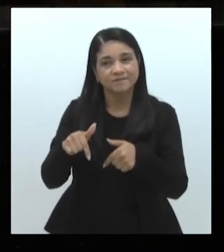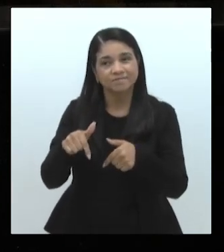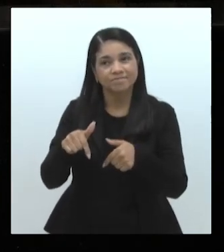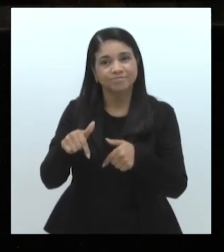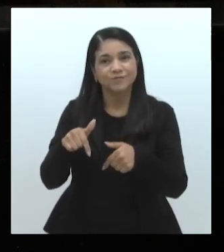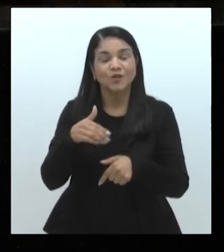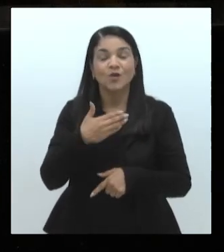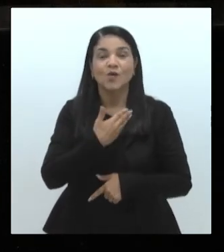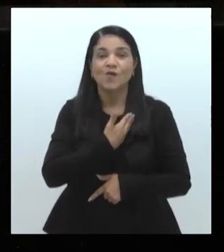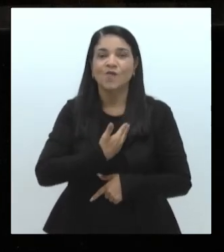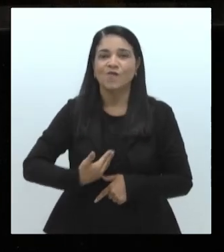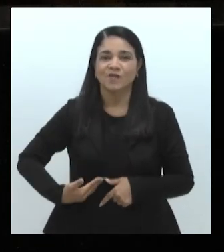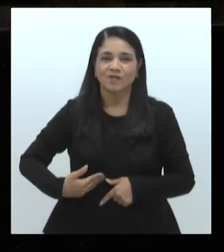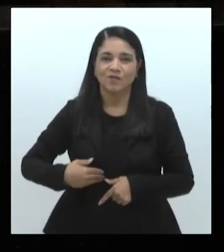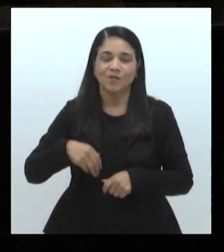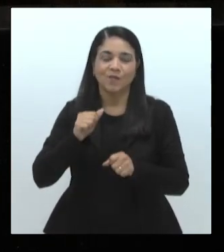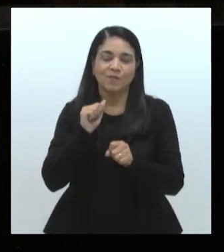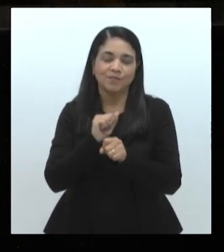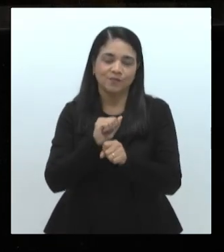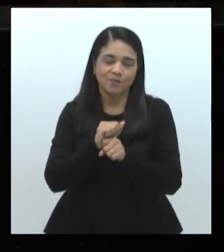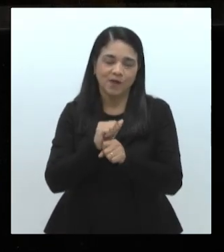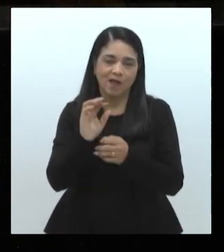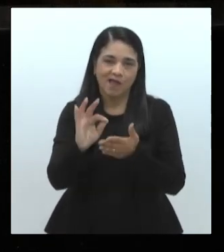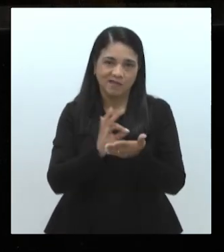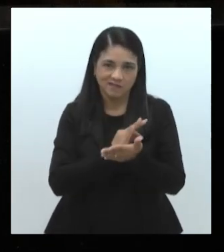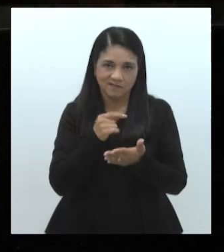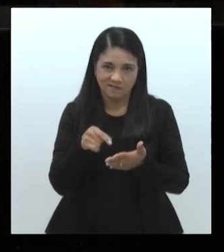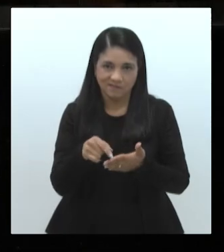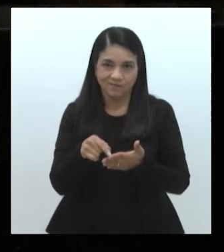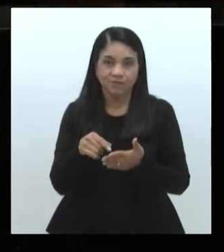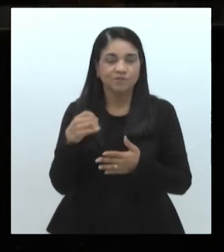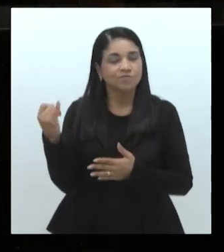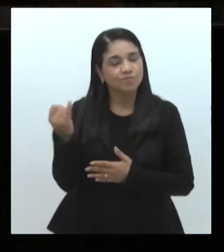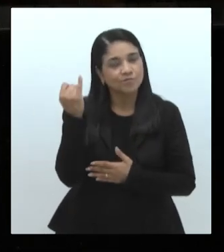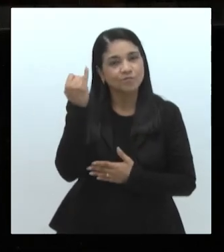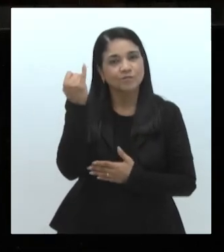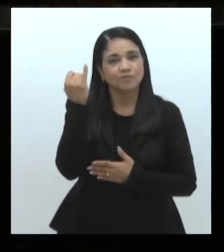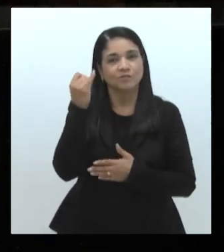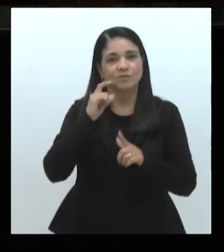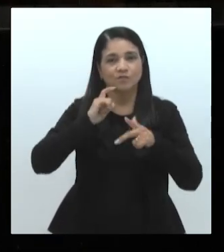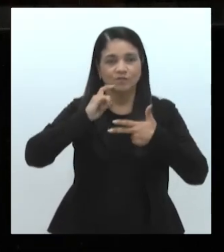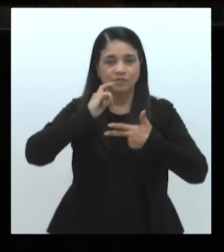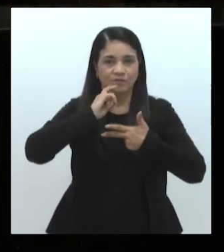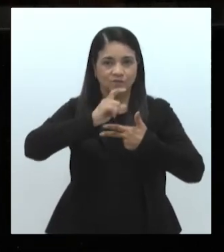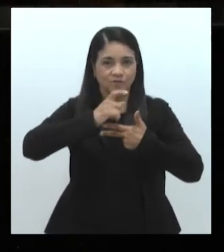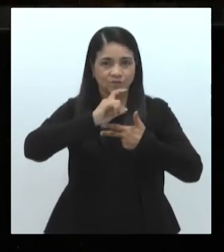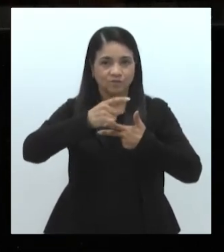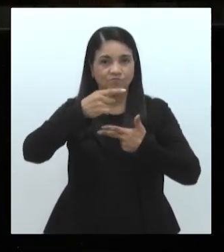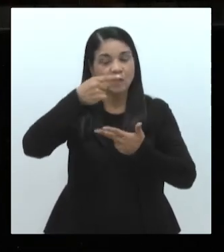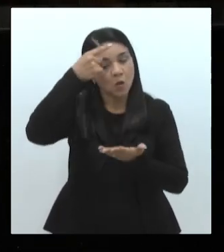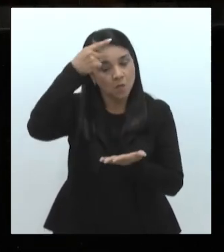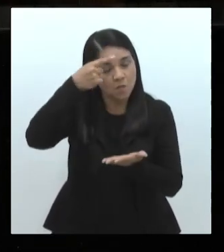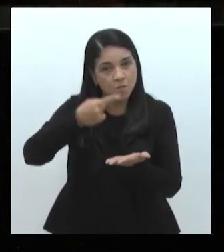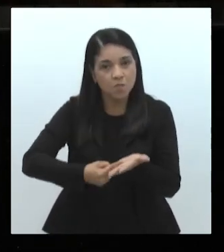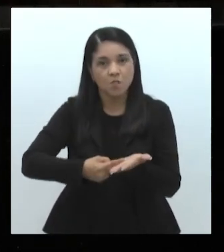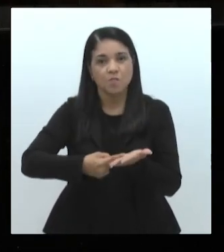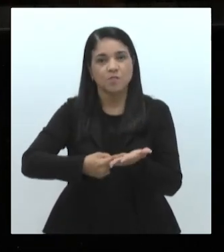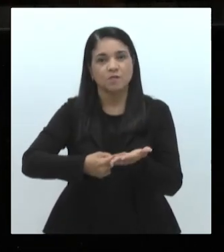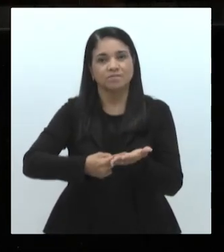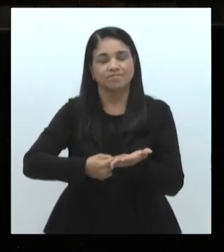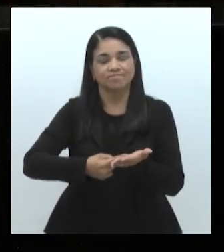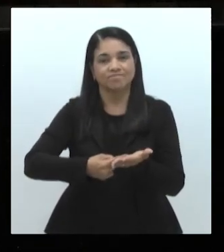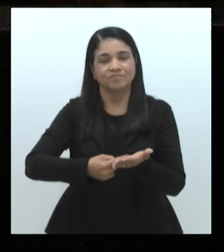do governador. É fundamental que o Poder Executivo honre o compromisso assumido com essa categoria